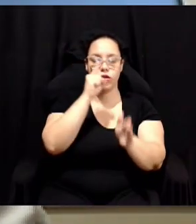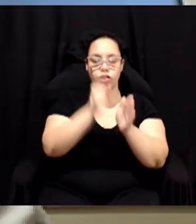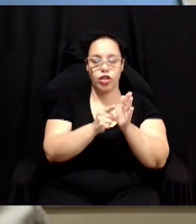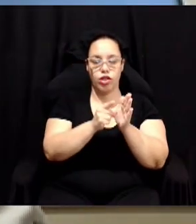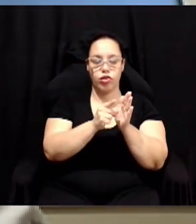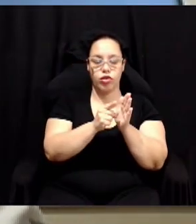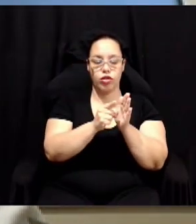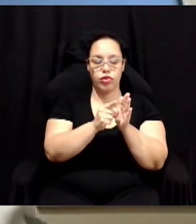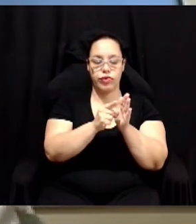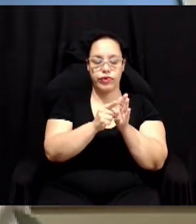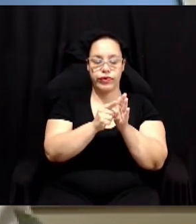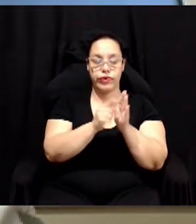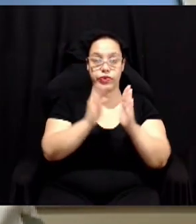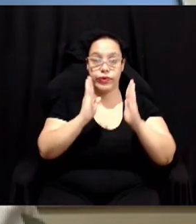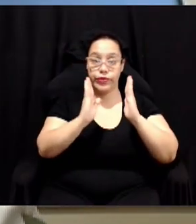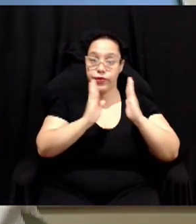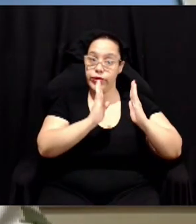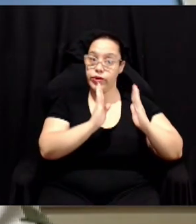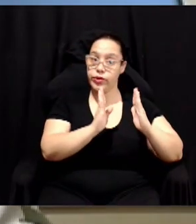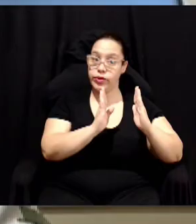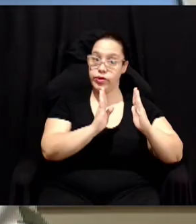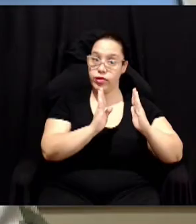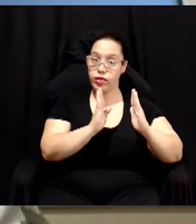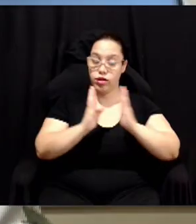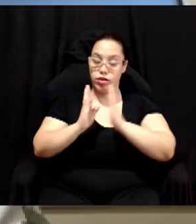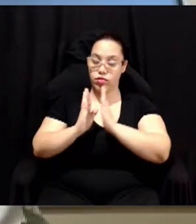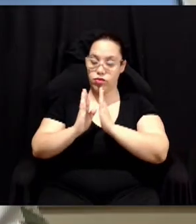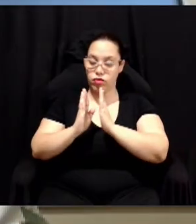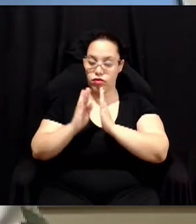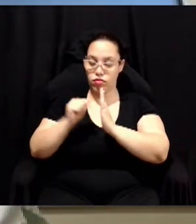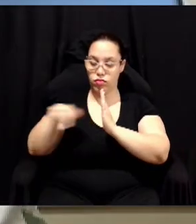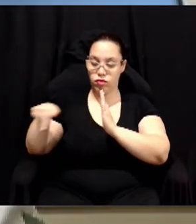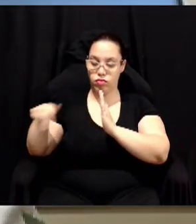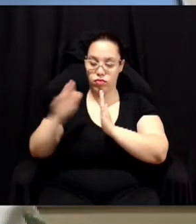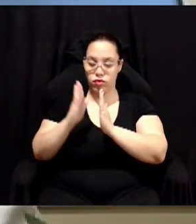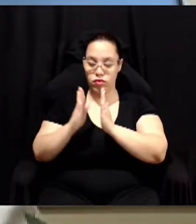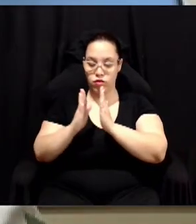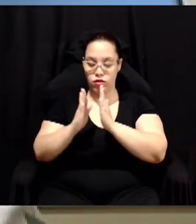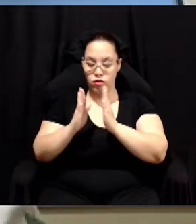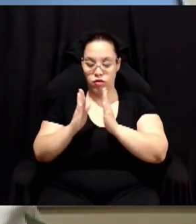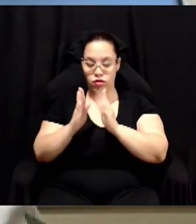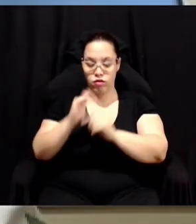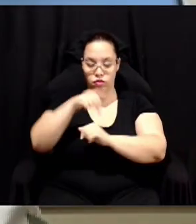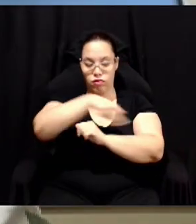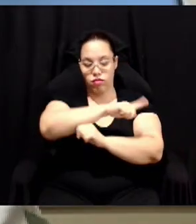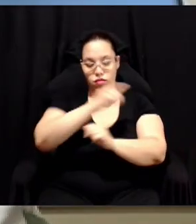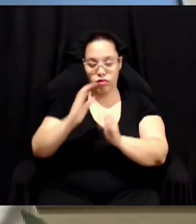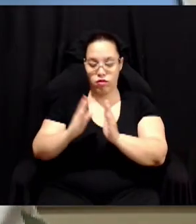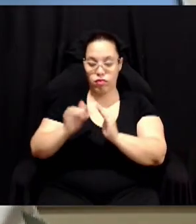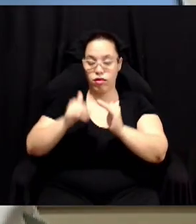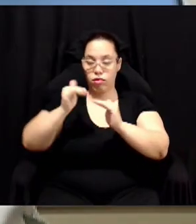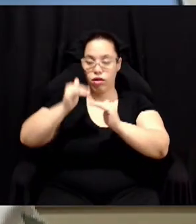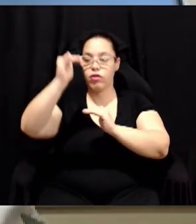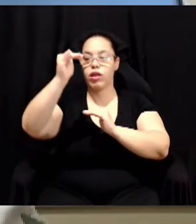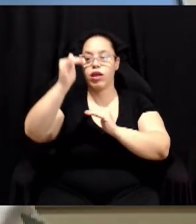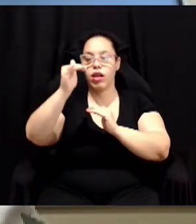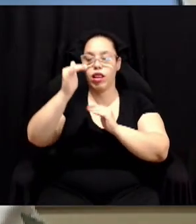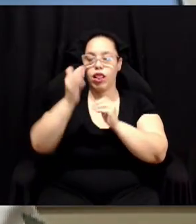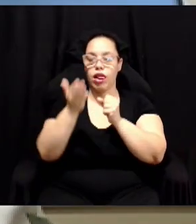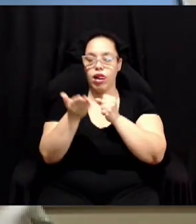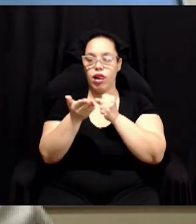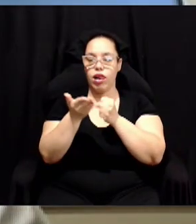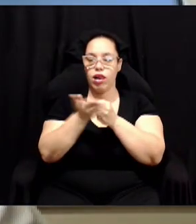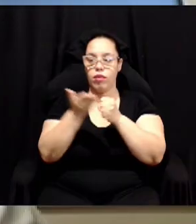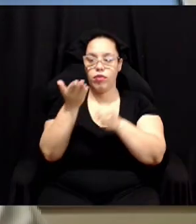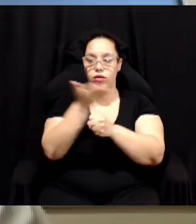a fase intermediária, e depois uma fase considerada mais avançada, que é uma fase em que